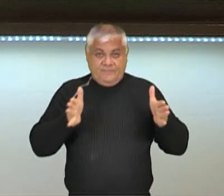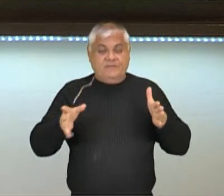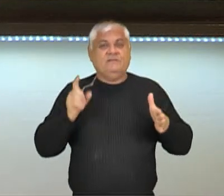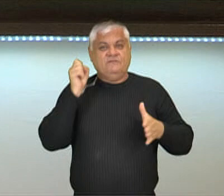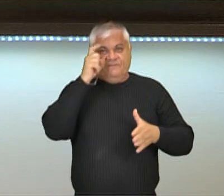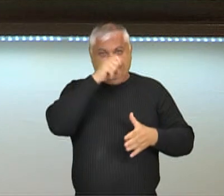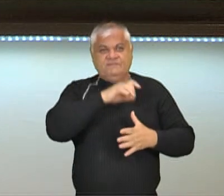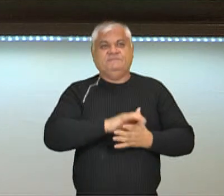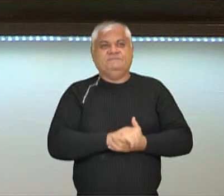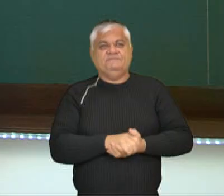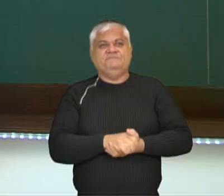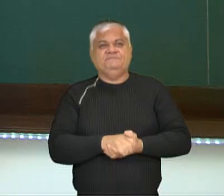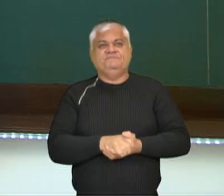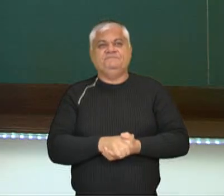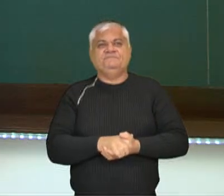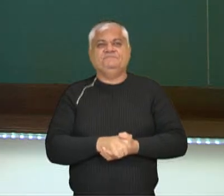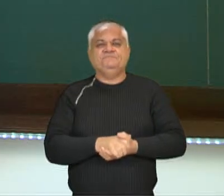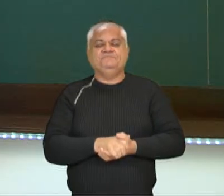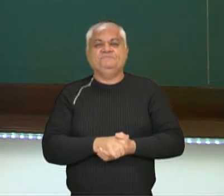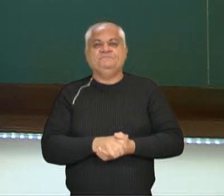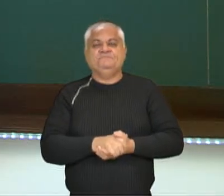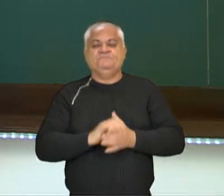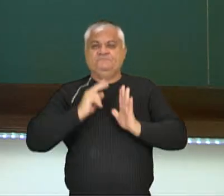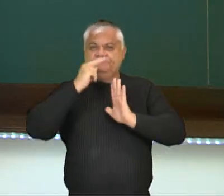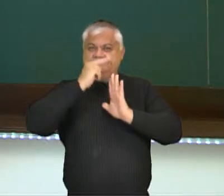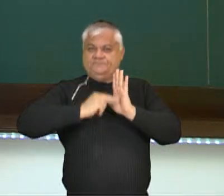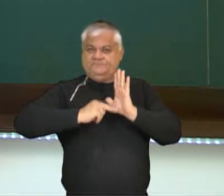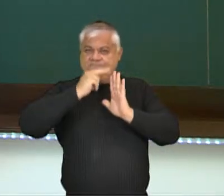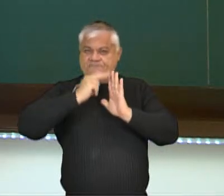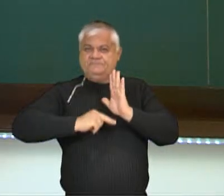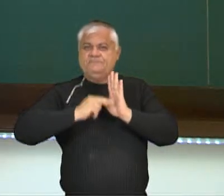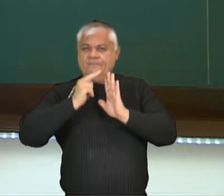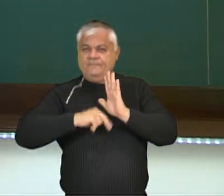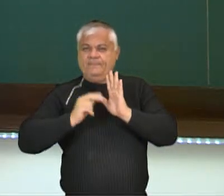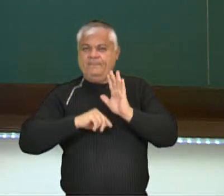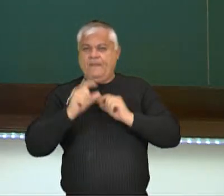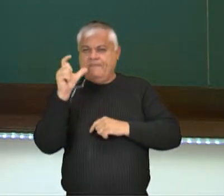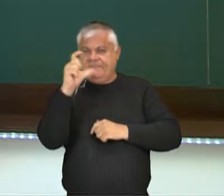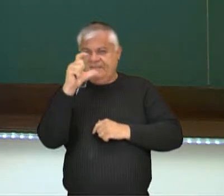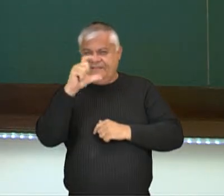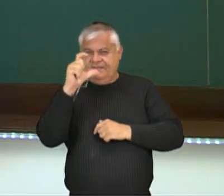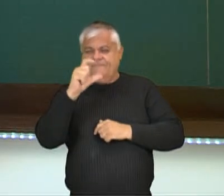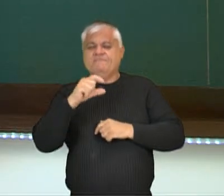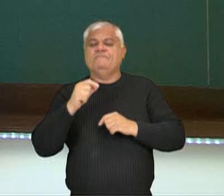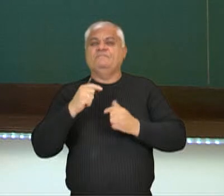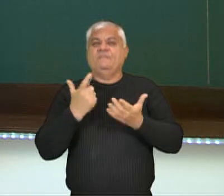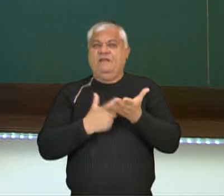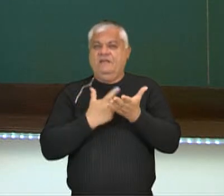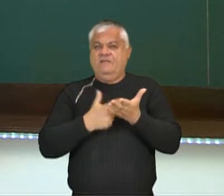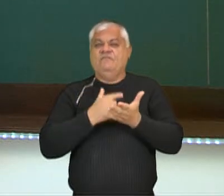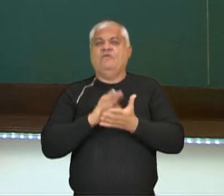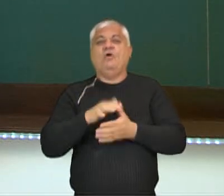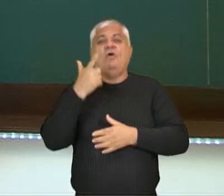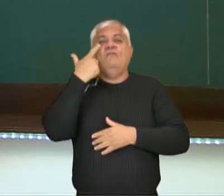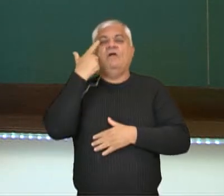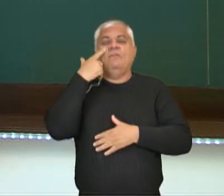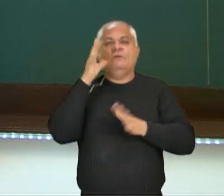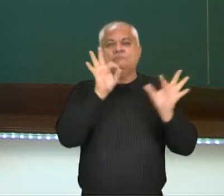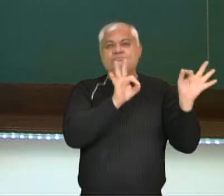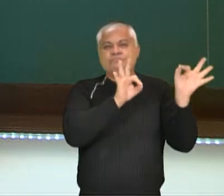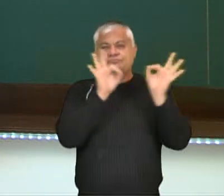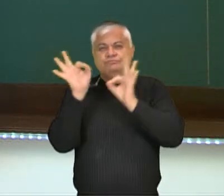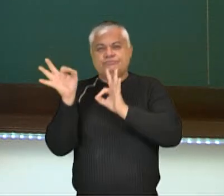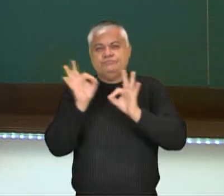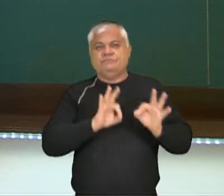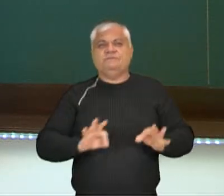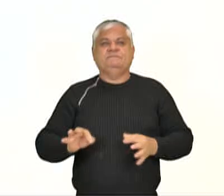dela. Nós vamos ler um trecho desse filme, desse livro. Acompanhe comigo a